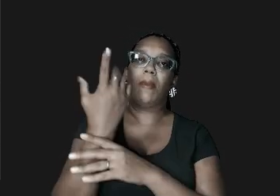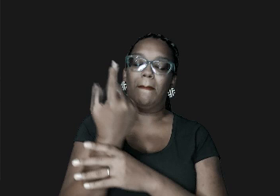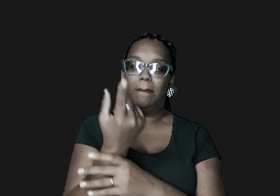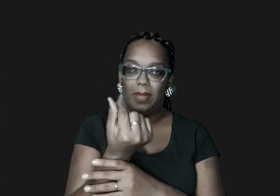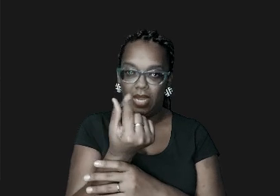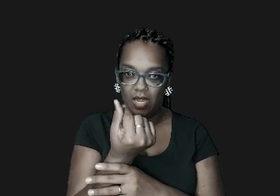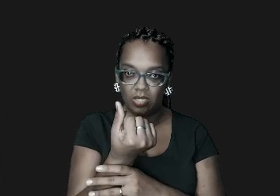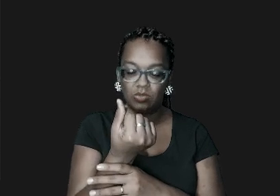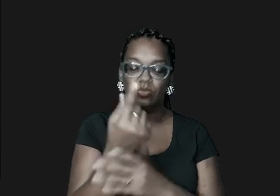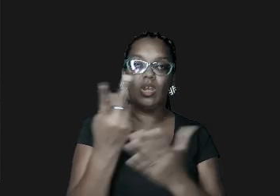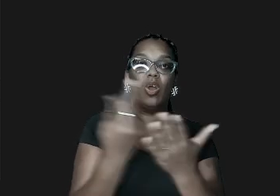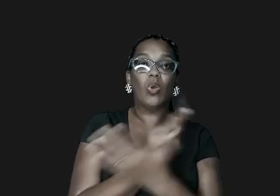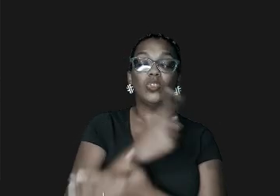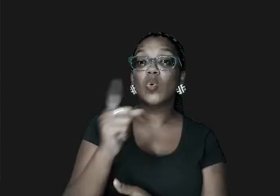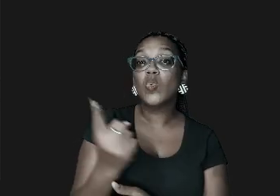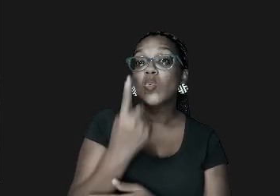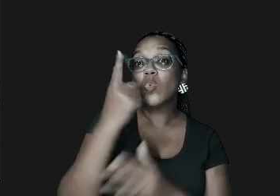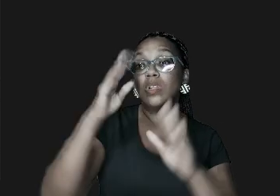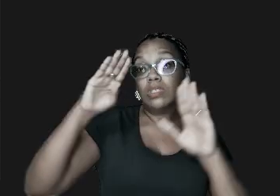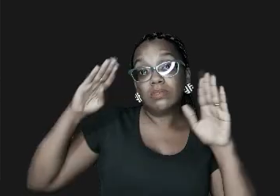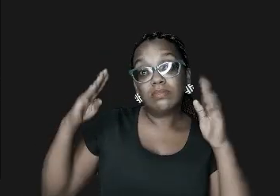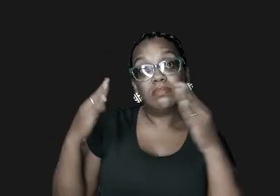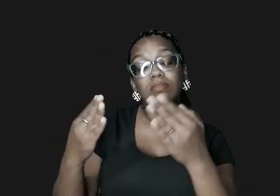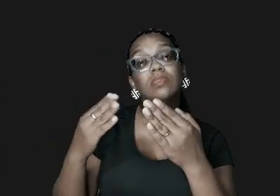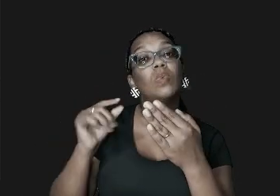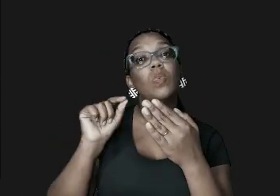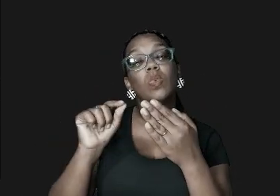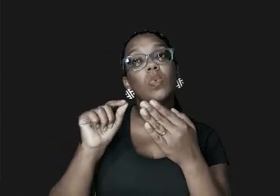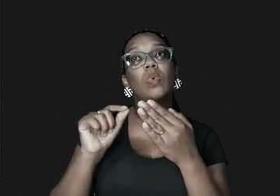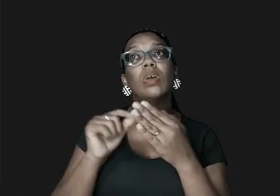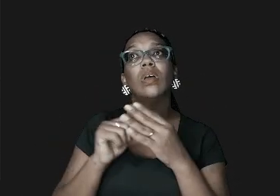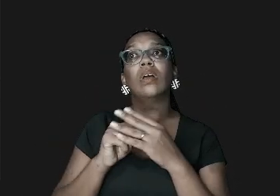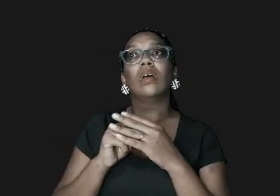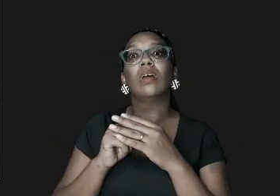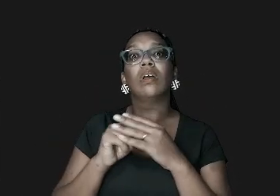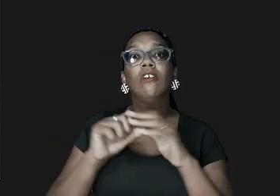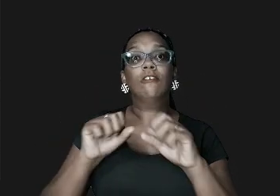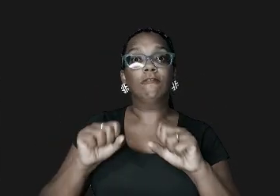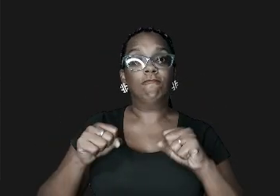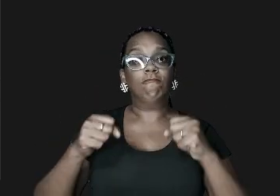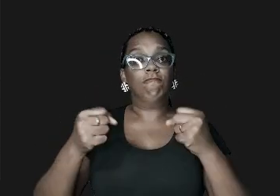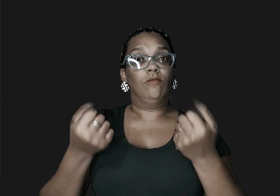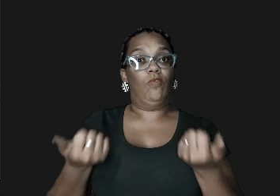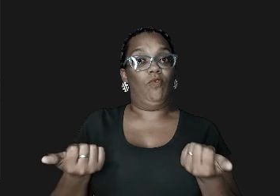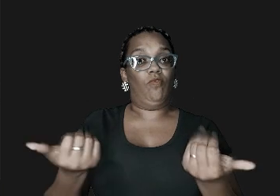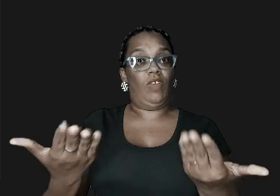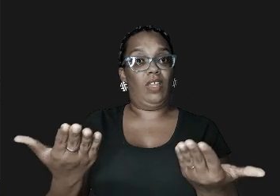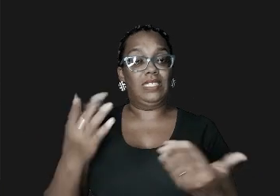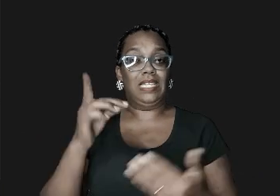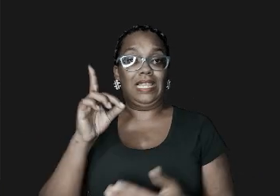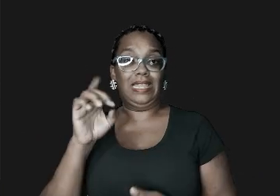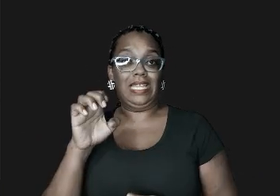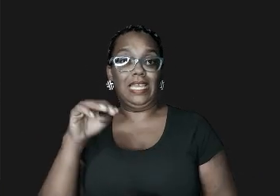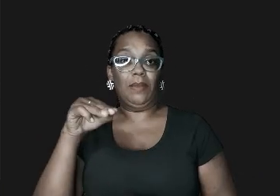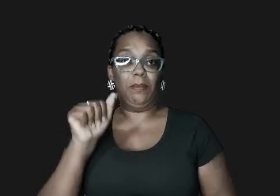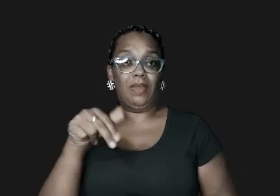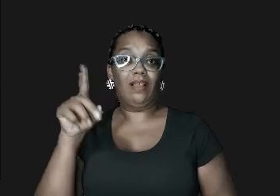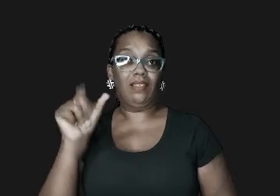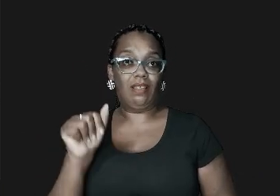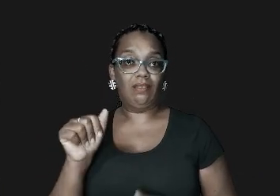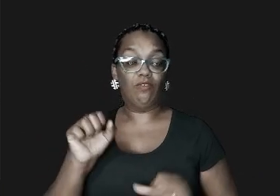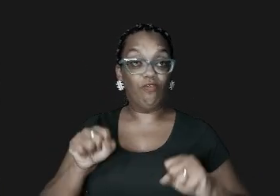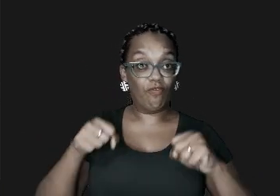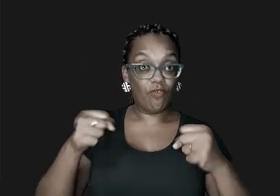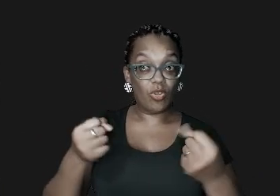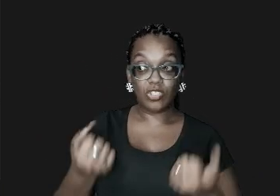uma formação de preço e seja decorrente o único exclusivamente da as forças